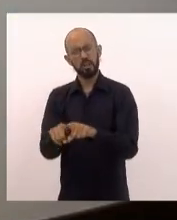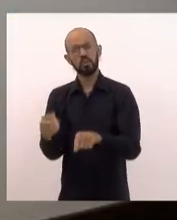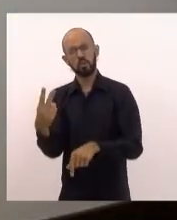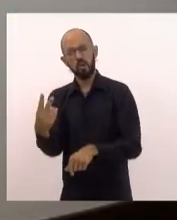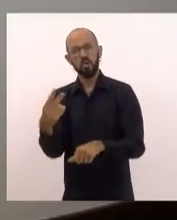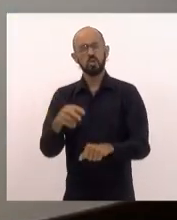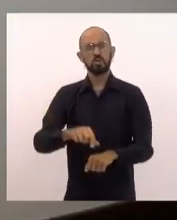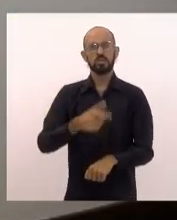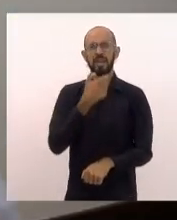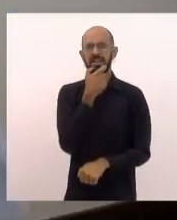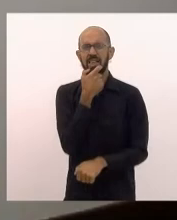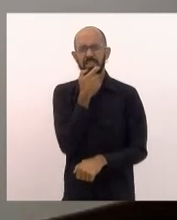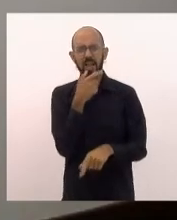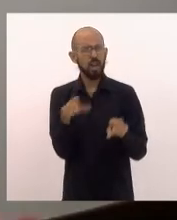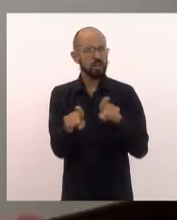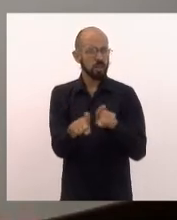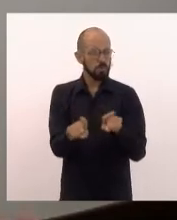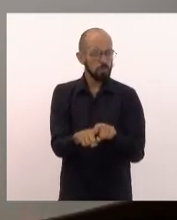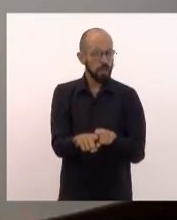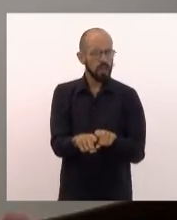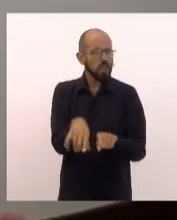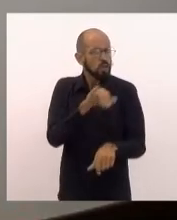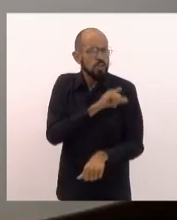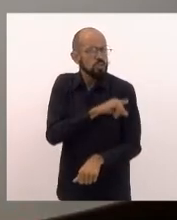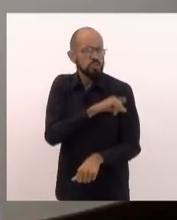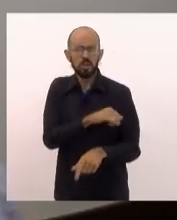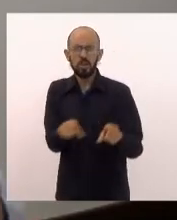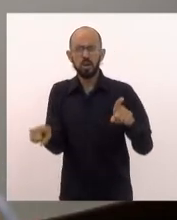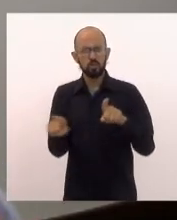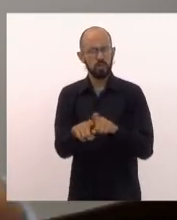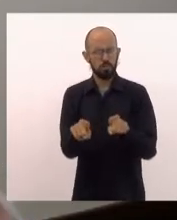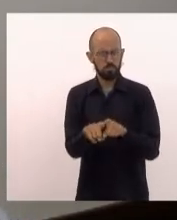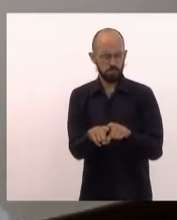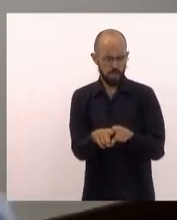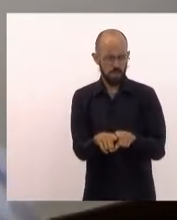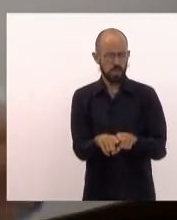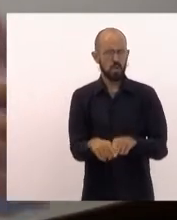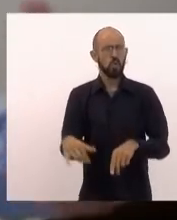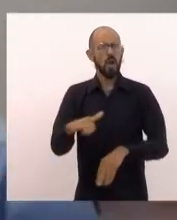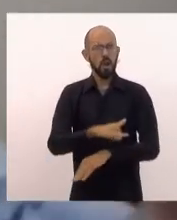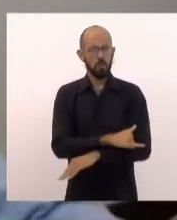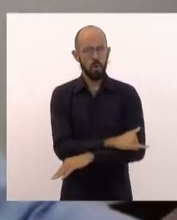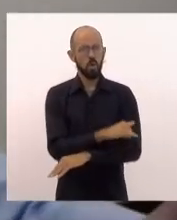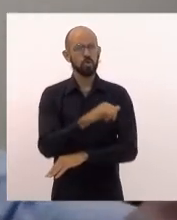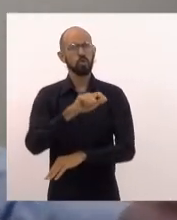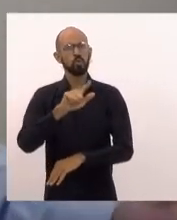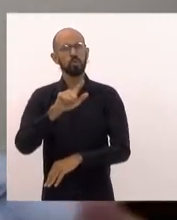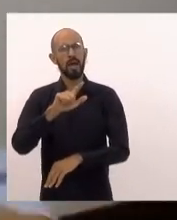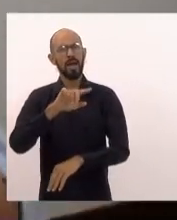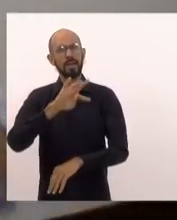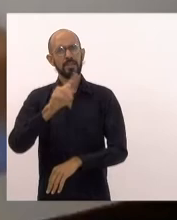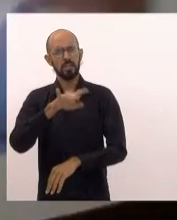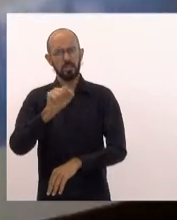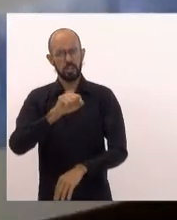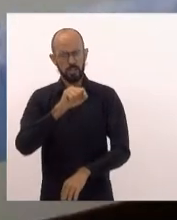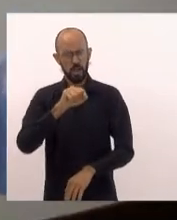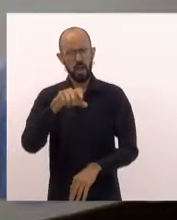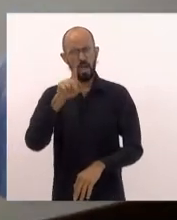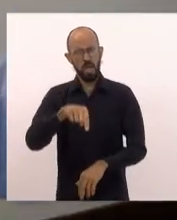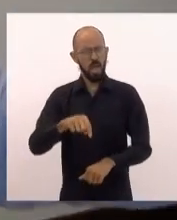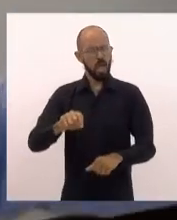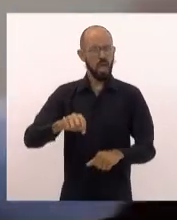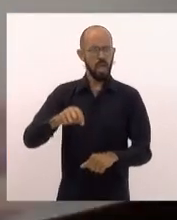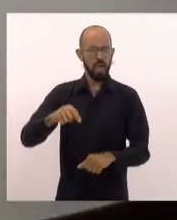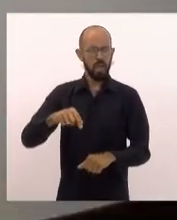do Heathrow e Gatwick. E o Rio de Janeiro também, né? O aeroporto do Galeão, aeroporto internacional, né? Aeroporto para